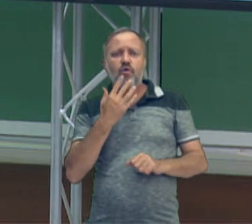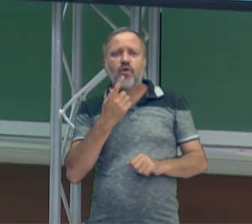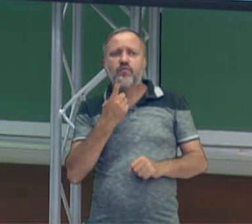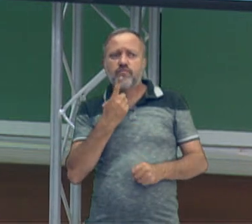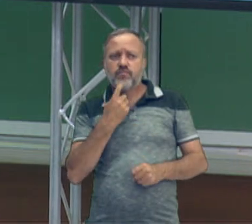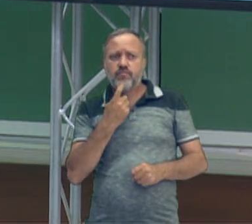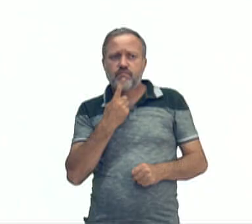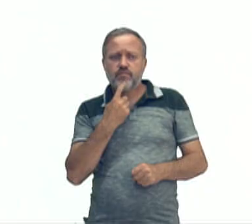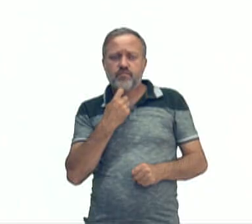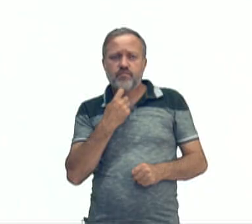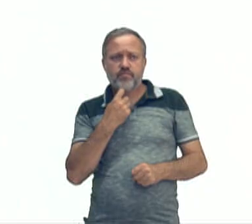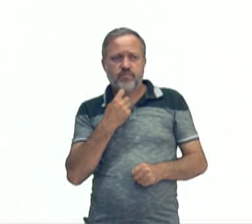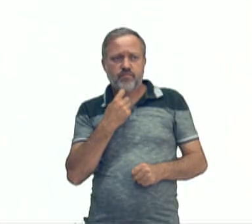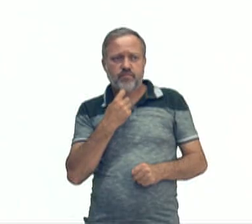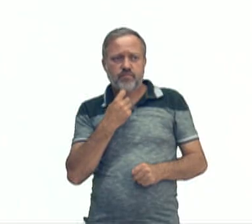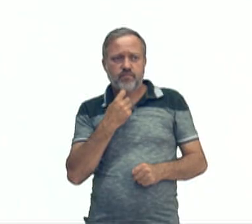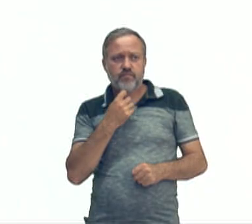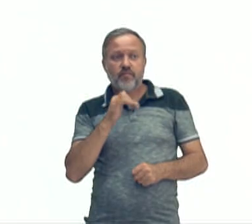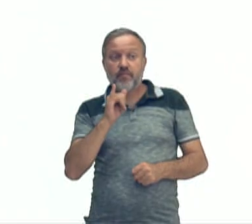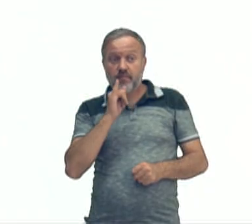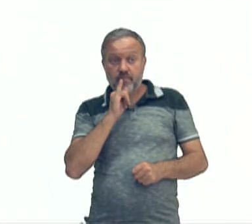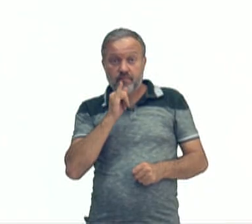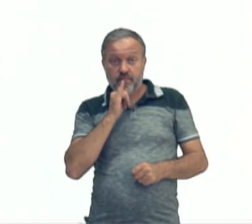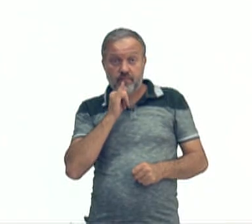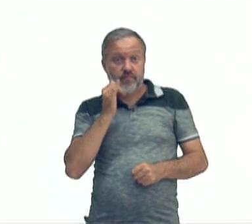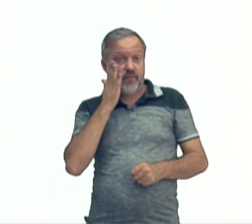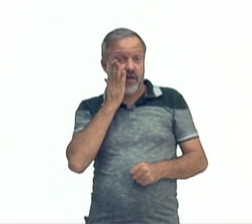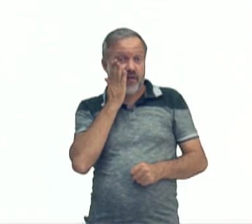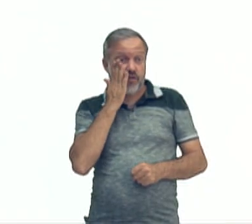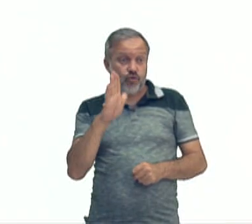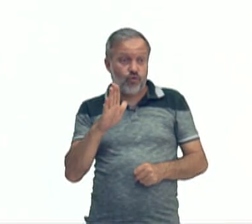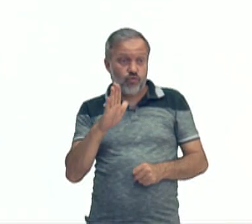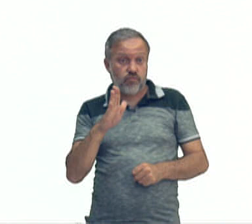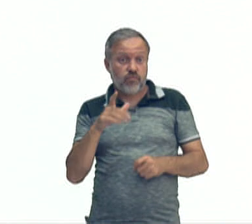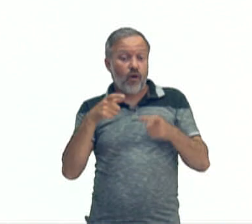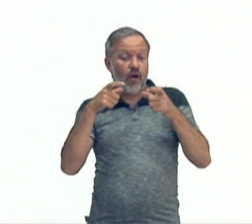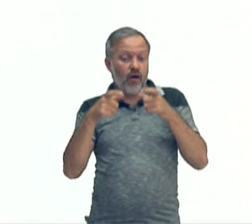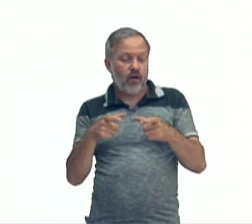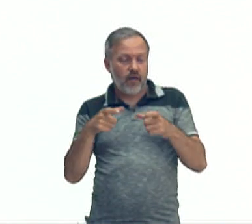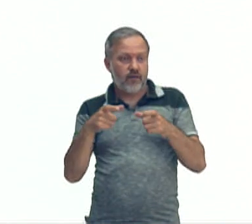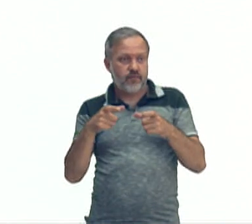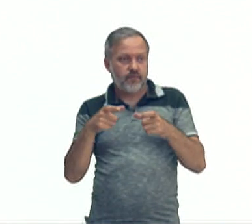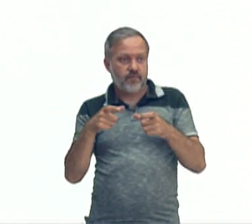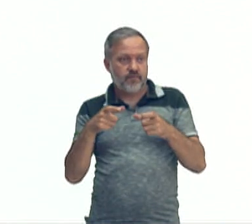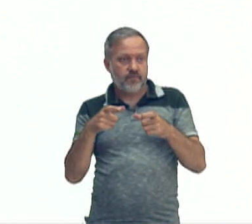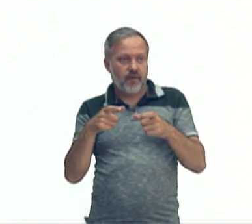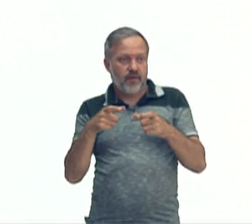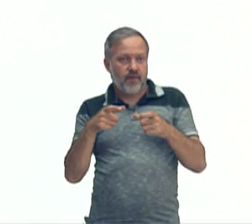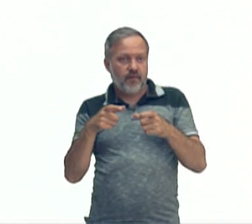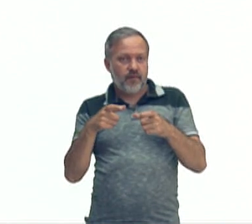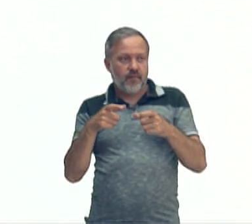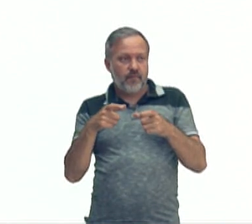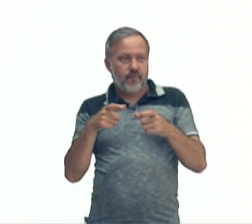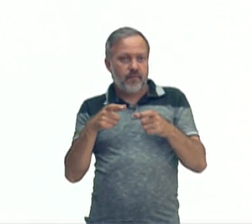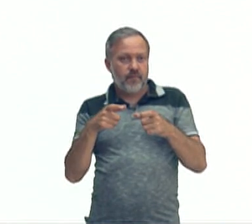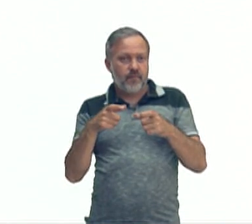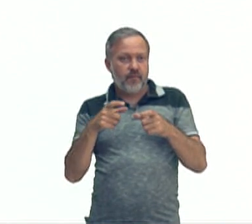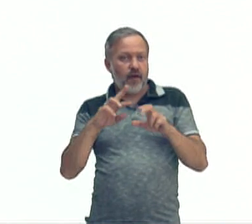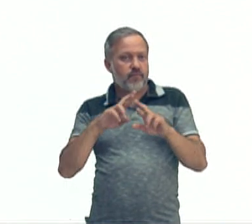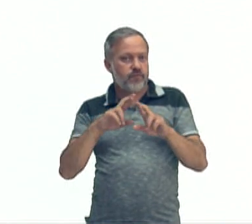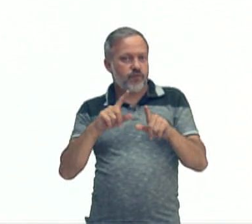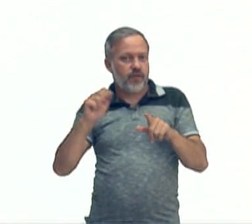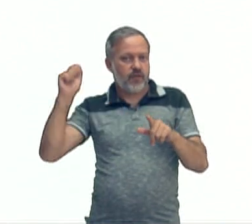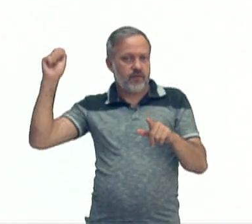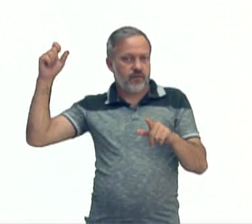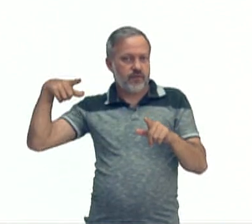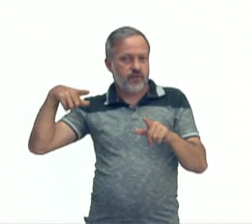as áreas de cores mais frias, como o azul, por exemplo. São áreas onde a incidência dos raios do Sol é diferenciada do que